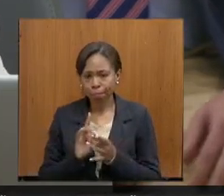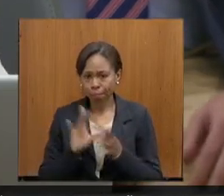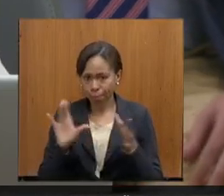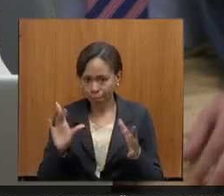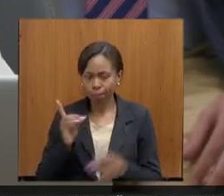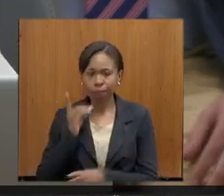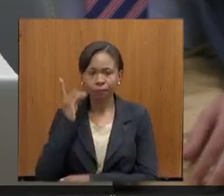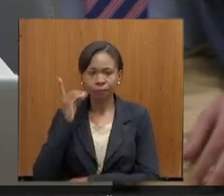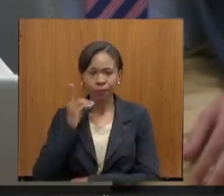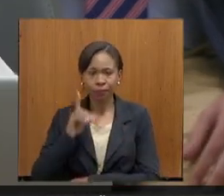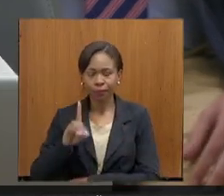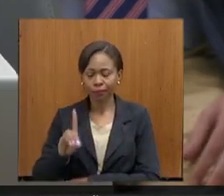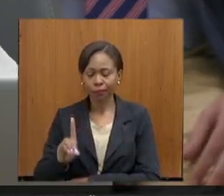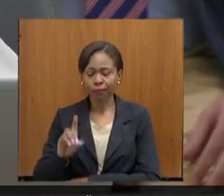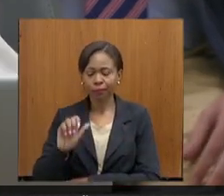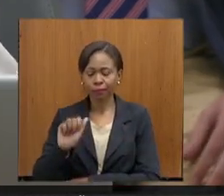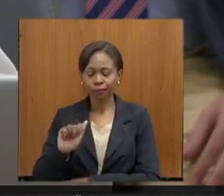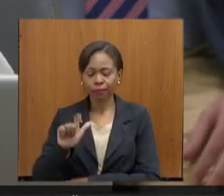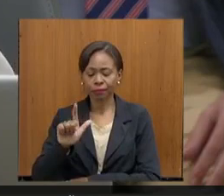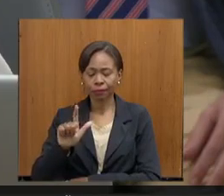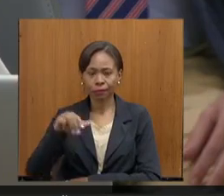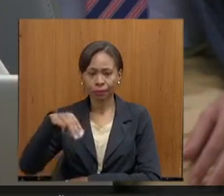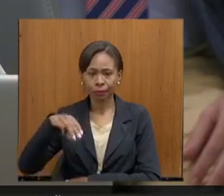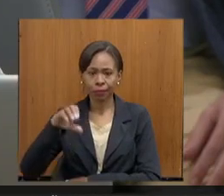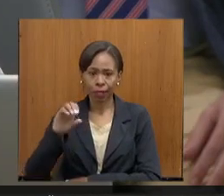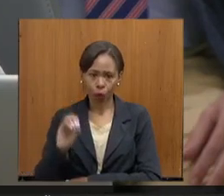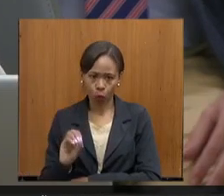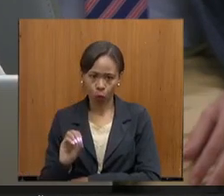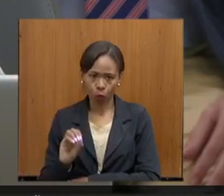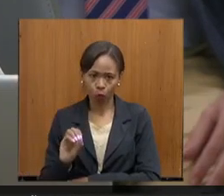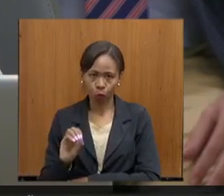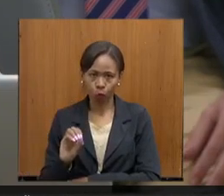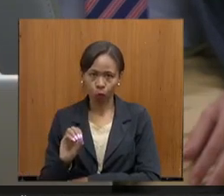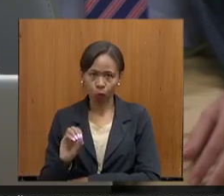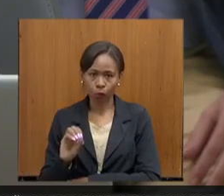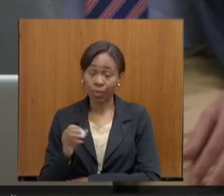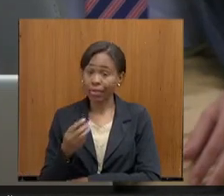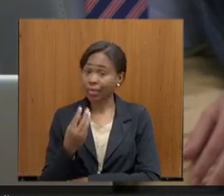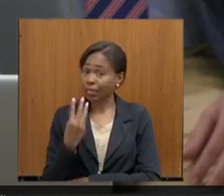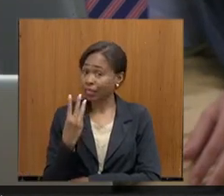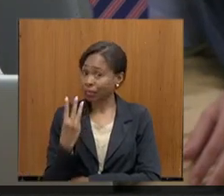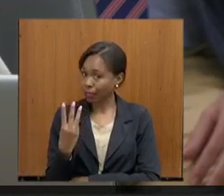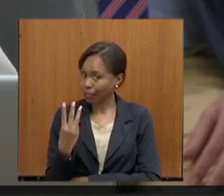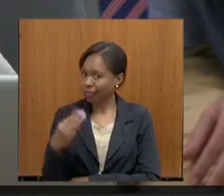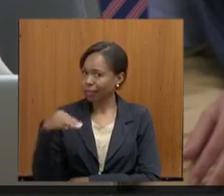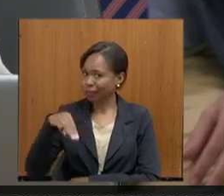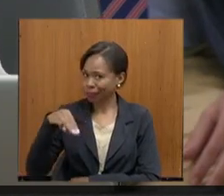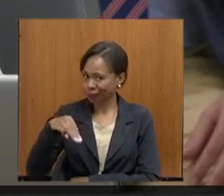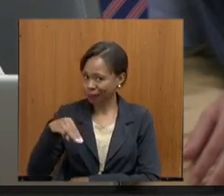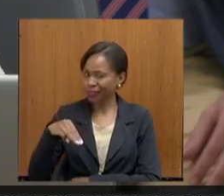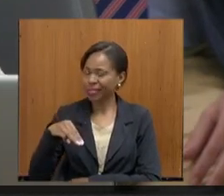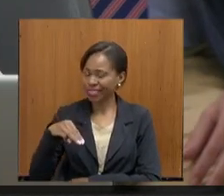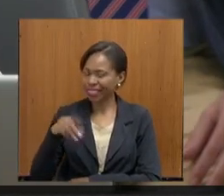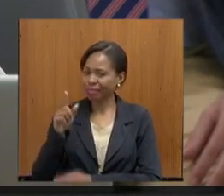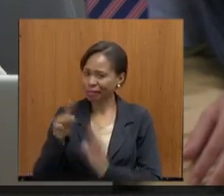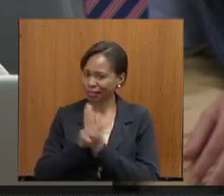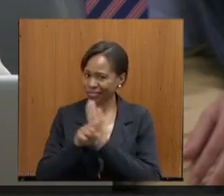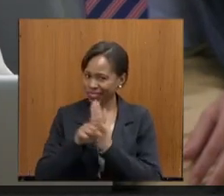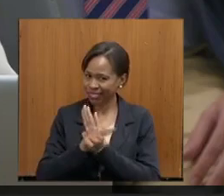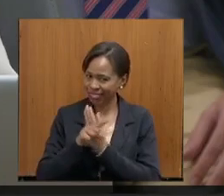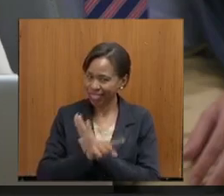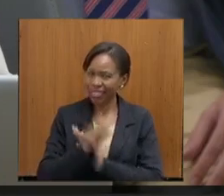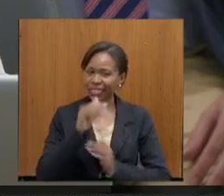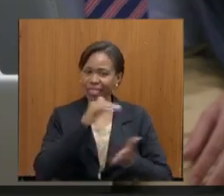para o deputado Dalmo Ribeiro Silva sendo o deputado aos 13 minutos fazendo as perguntas